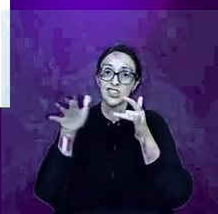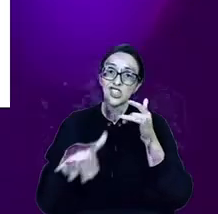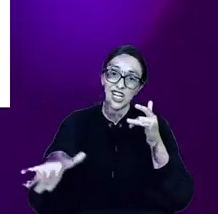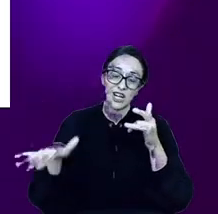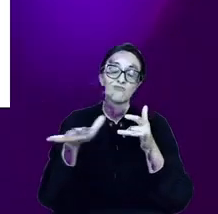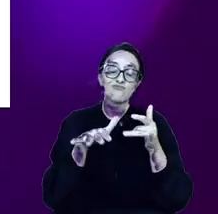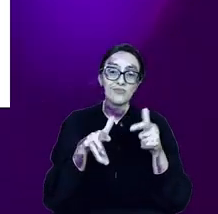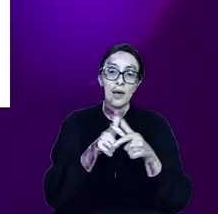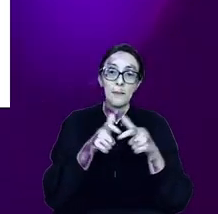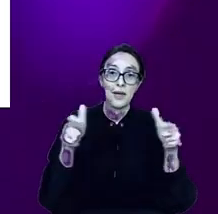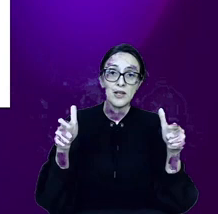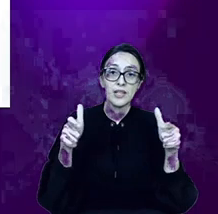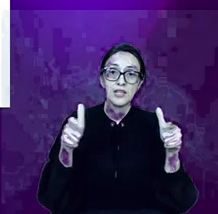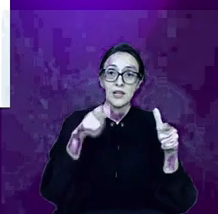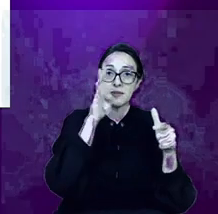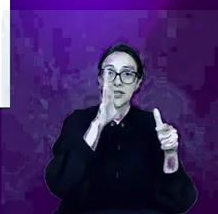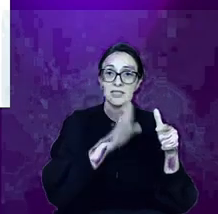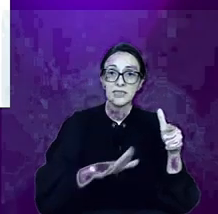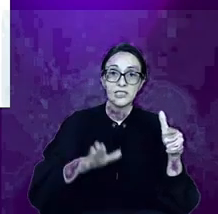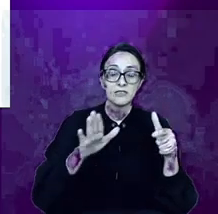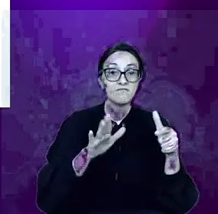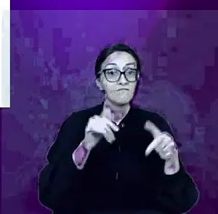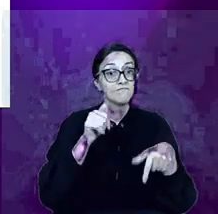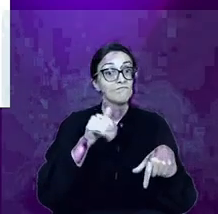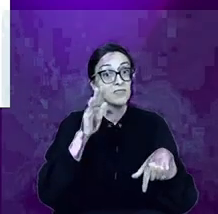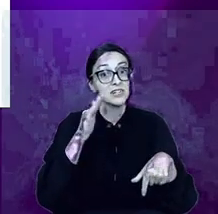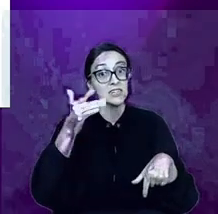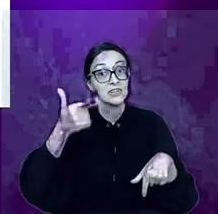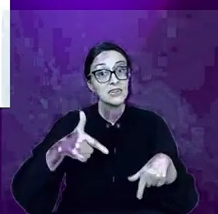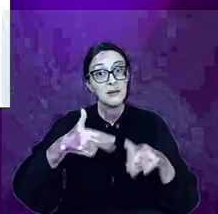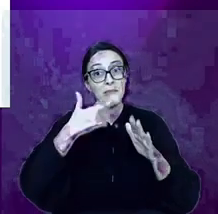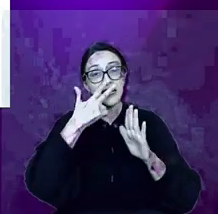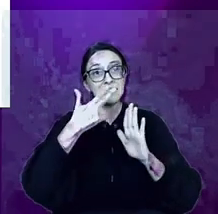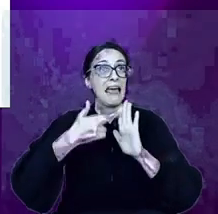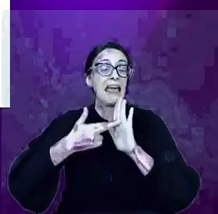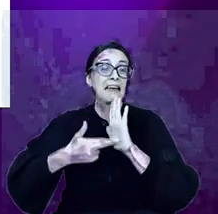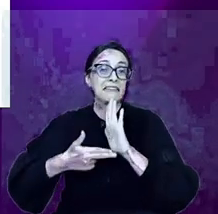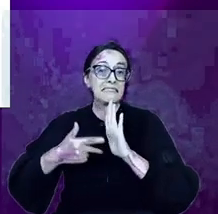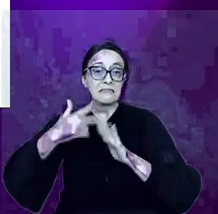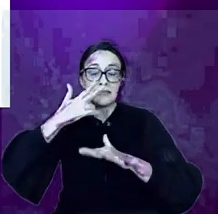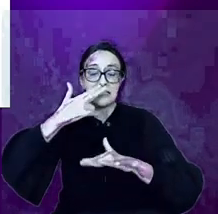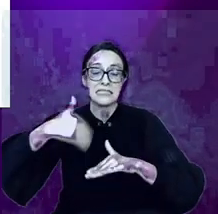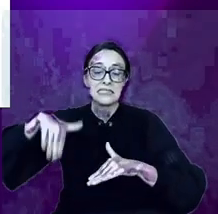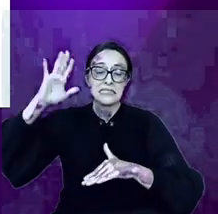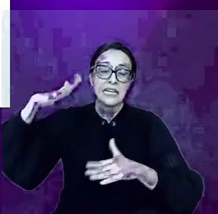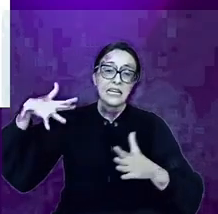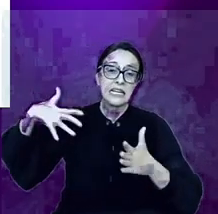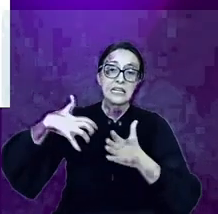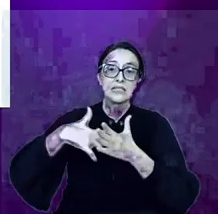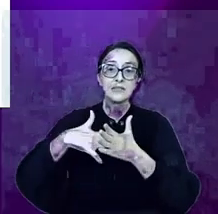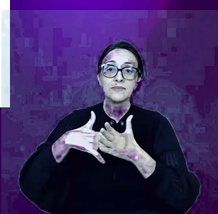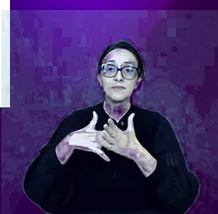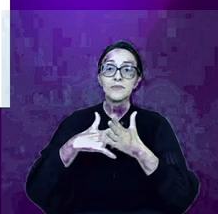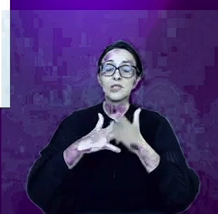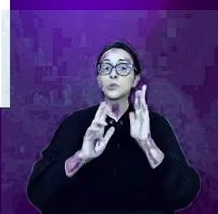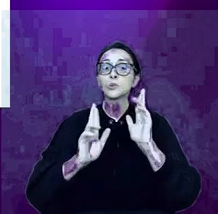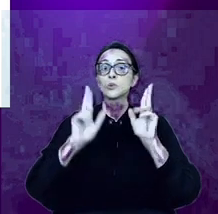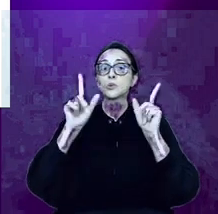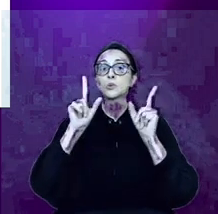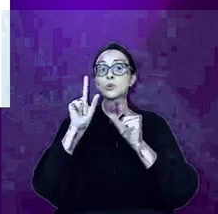das maiores cidades brasileiras é mais uma regra do que uma exceção em termos de traumatismo crânioencefálico. O que nos